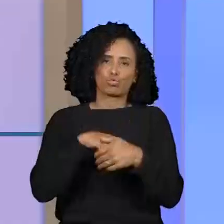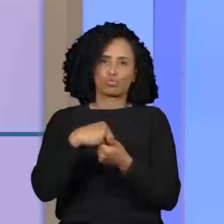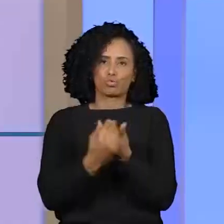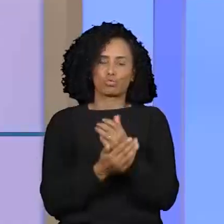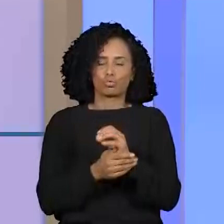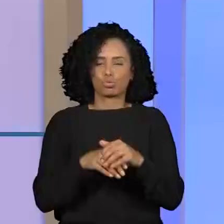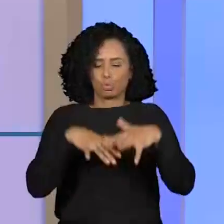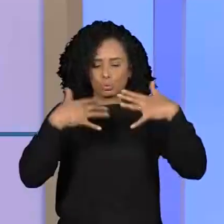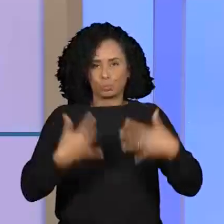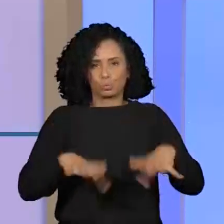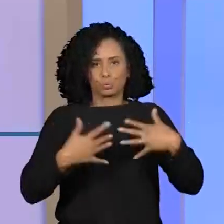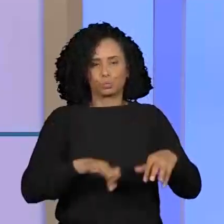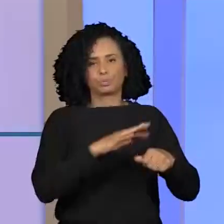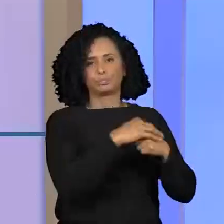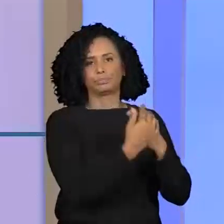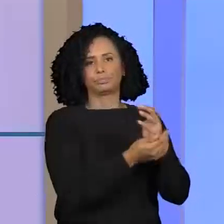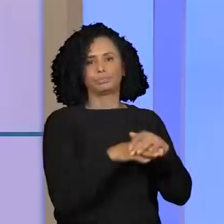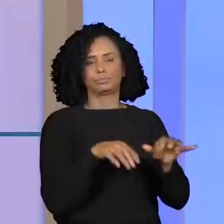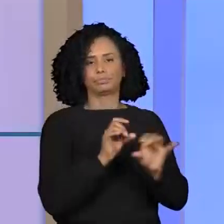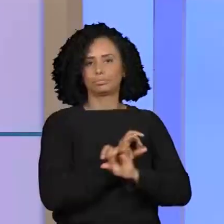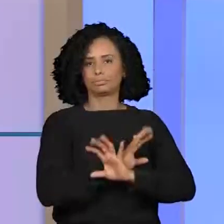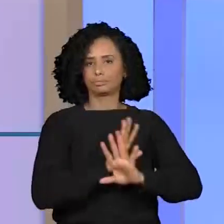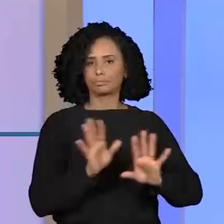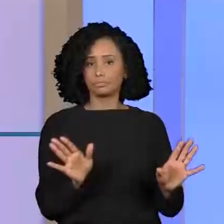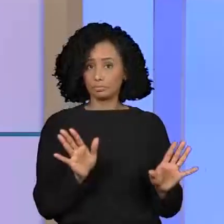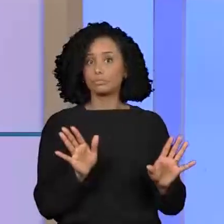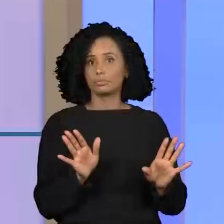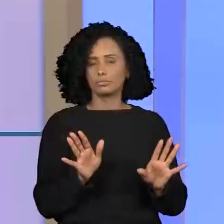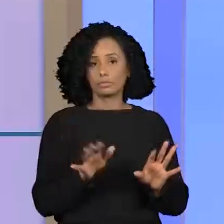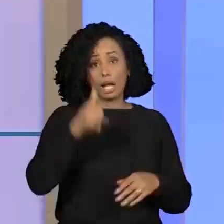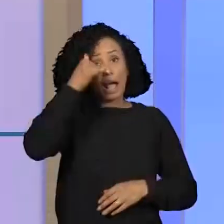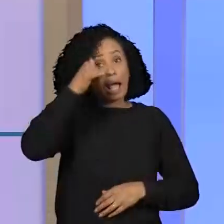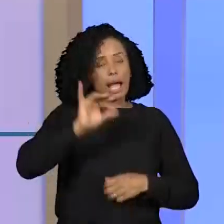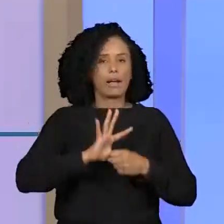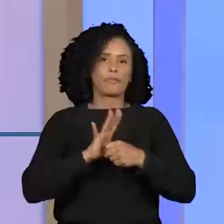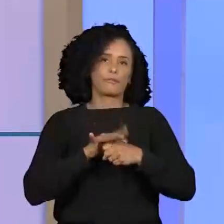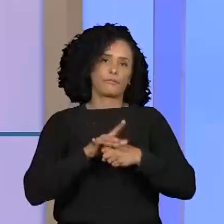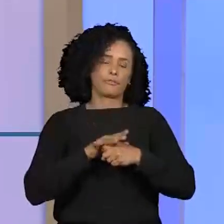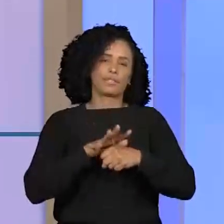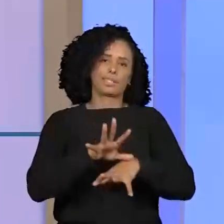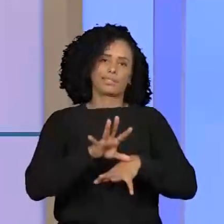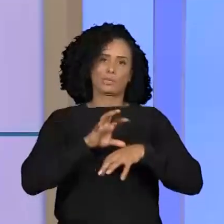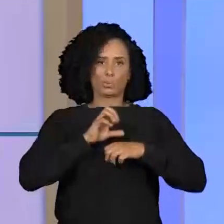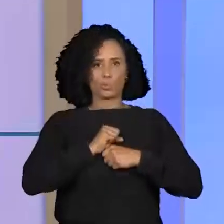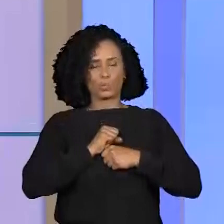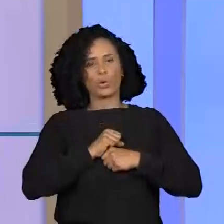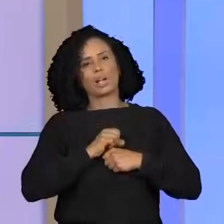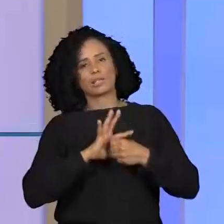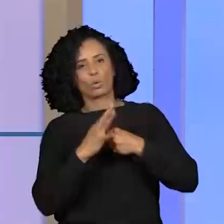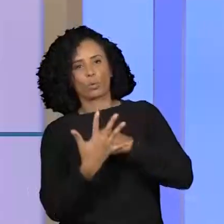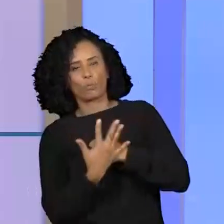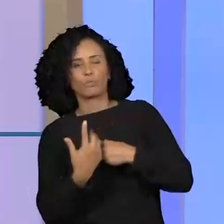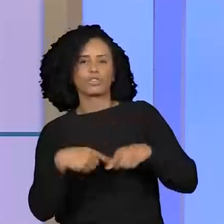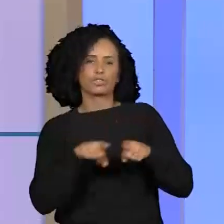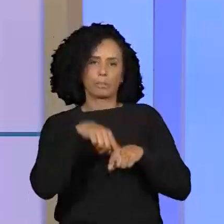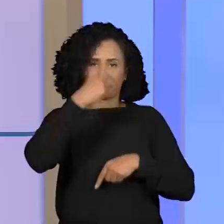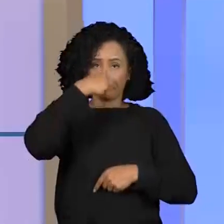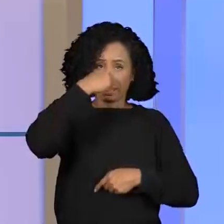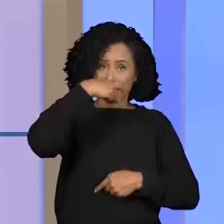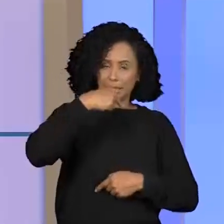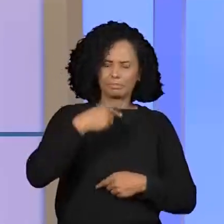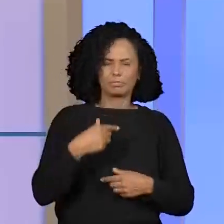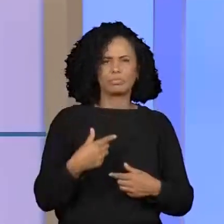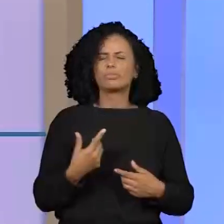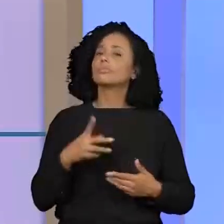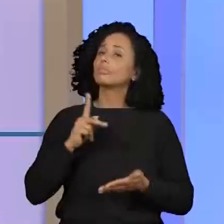isso mesmo, Ju, né? Então, o vírus, né, como você bem mesmo lembrou, ele tem lá o seu material genético